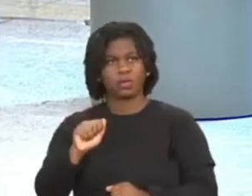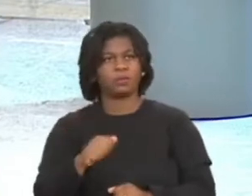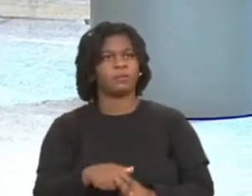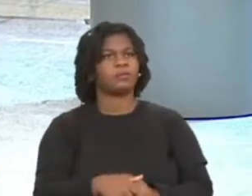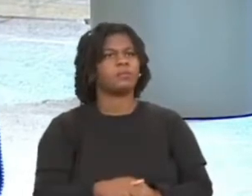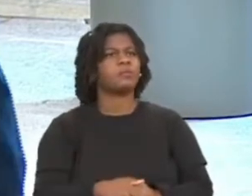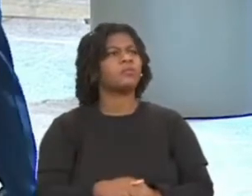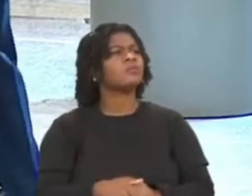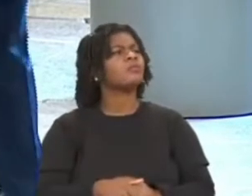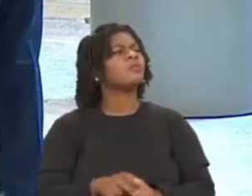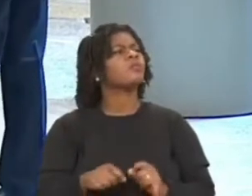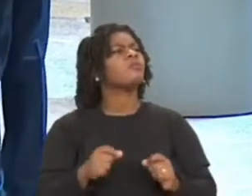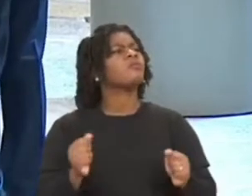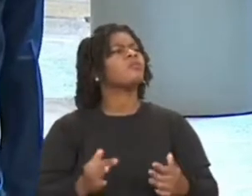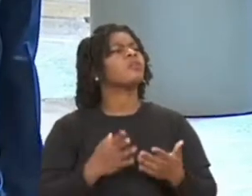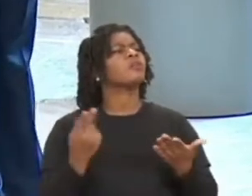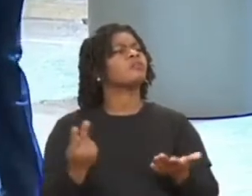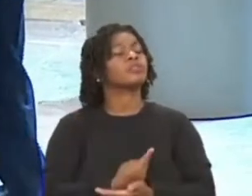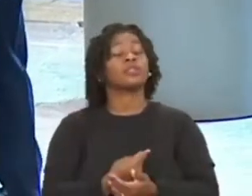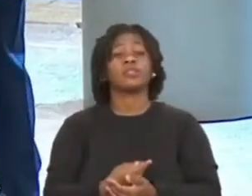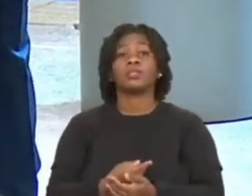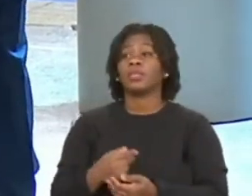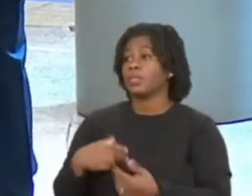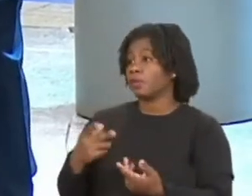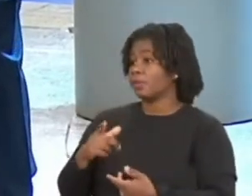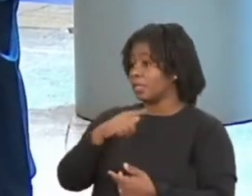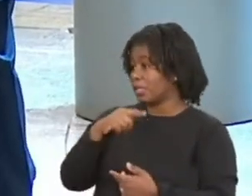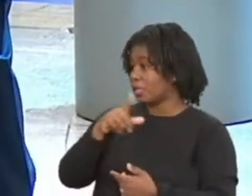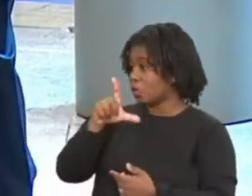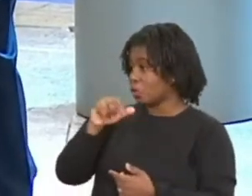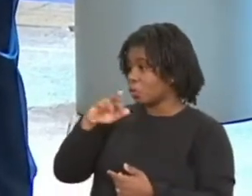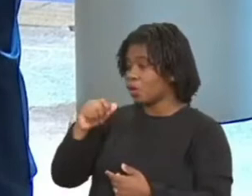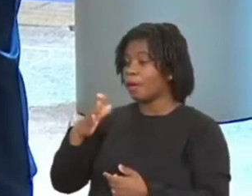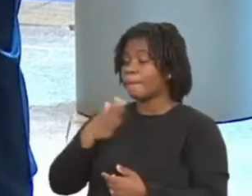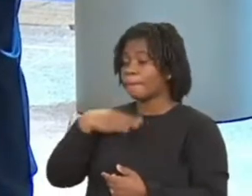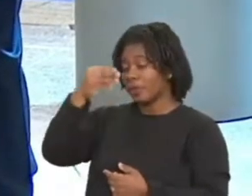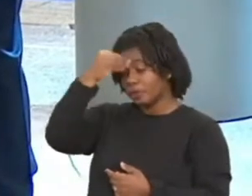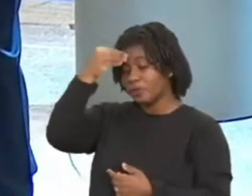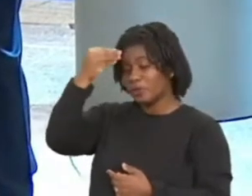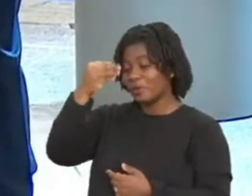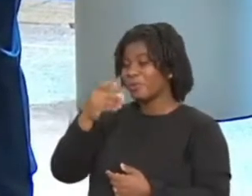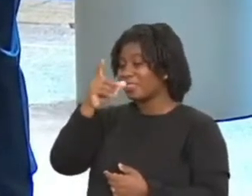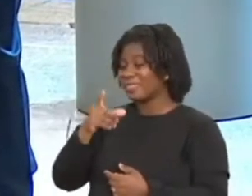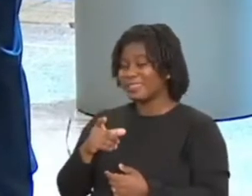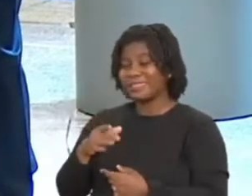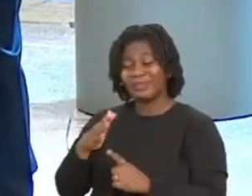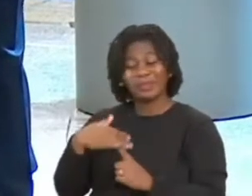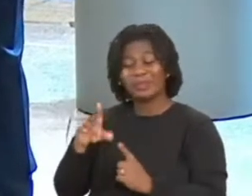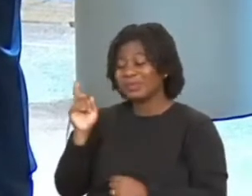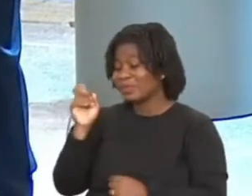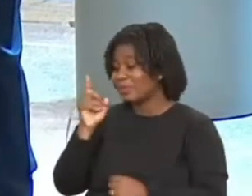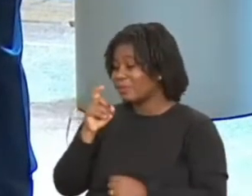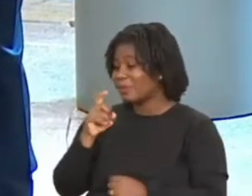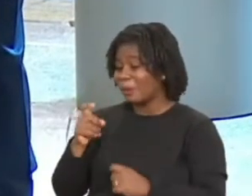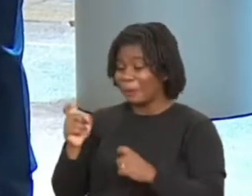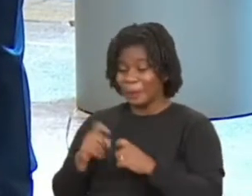qual foi o milagre com água tratamento na parecida é o Luan é meu sobrinho e ele tava uma situação muito difícil